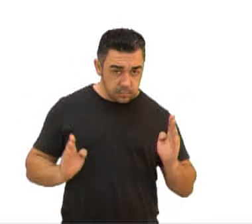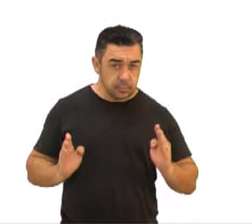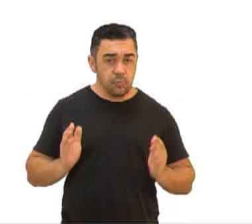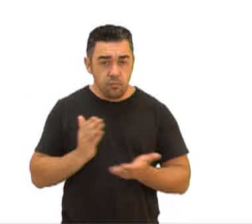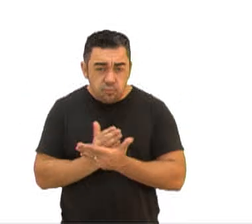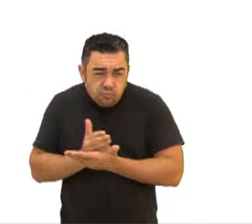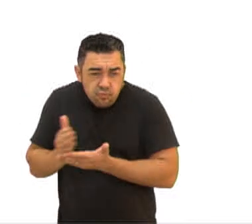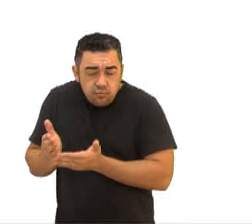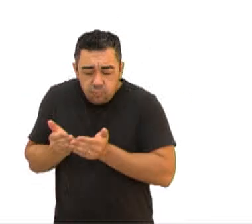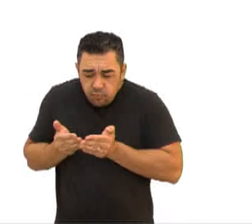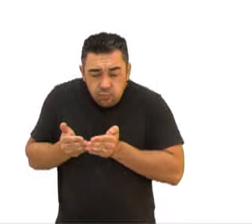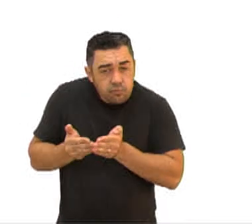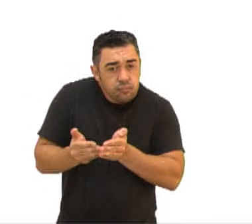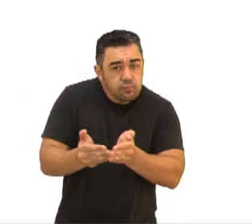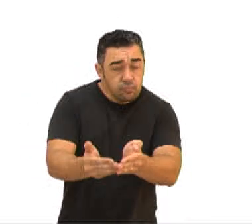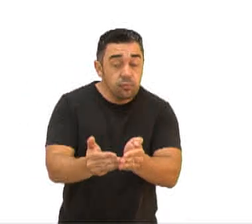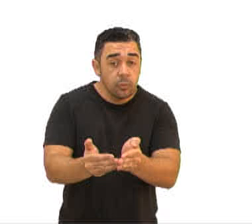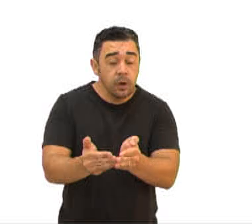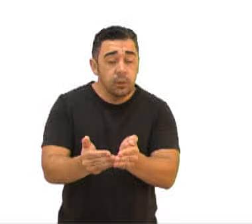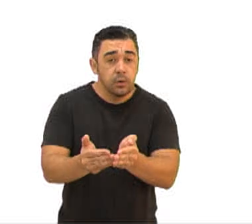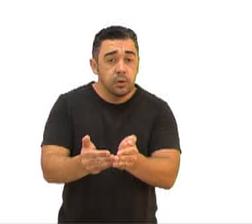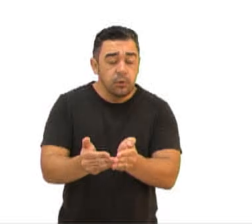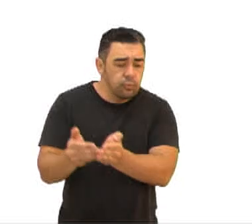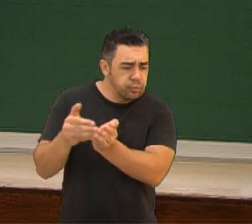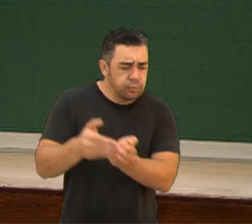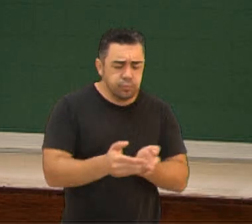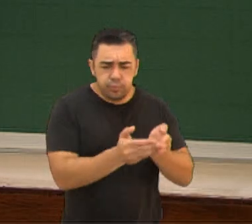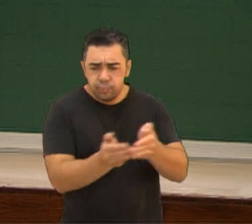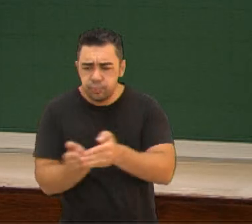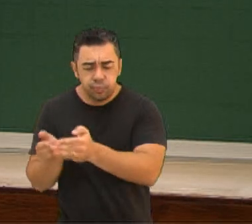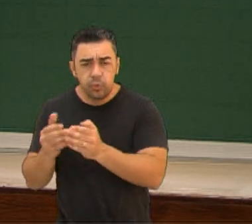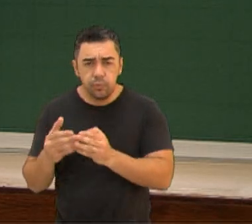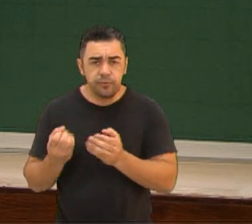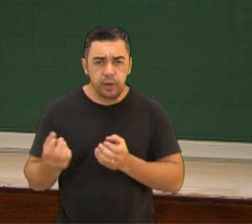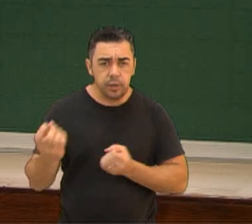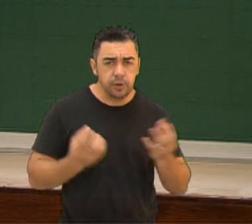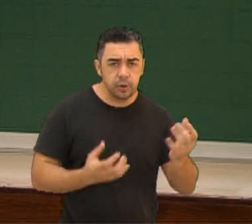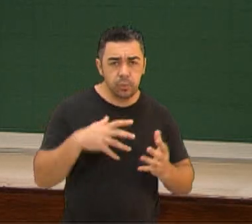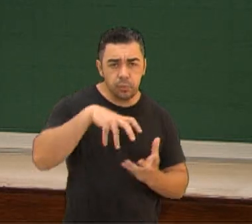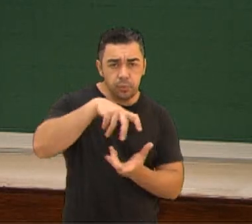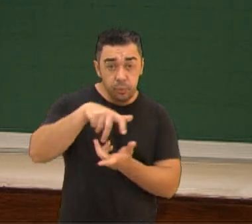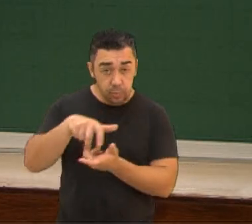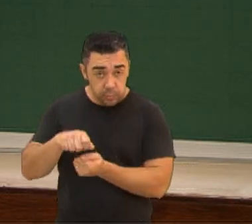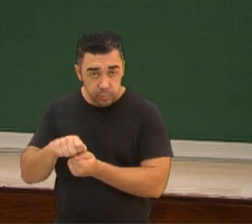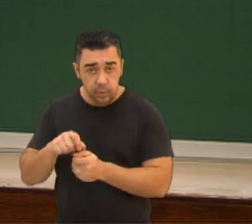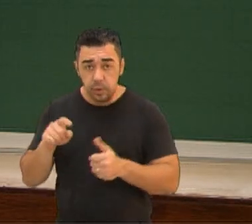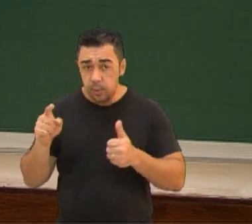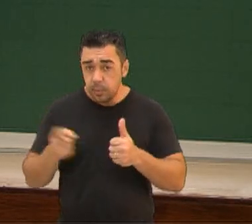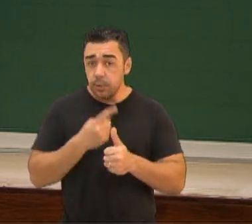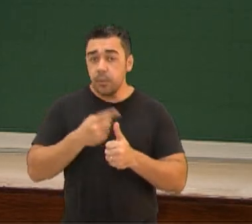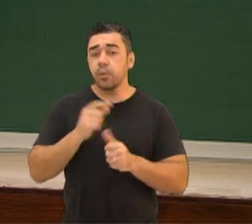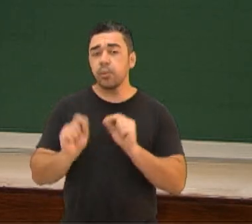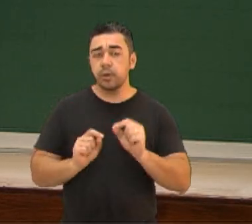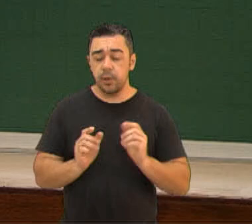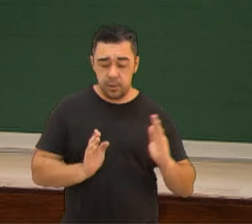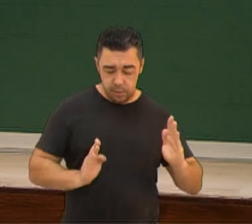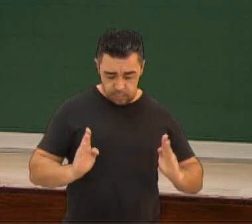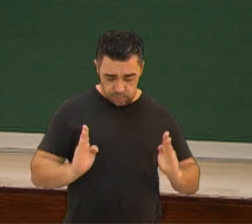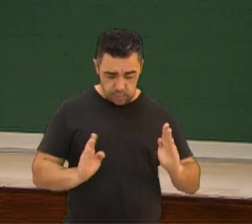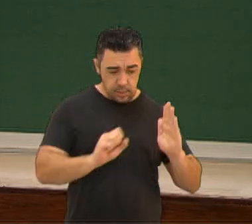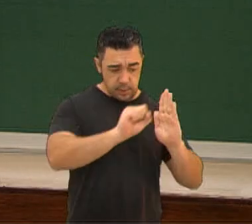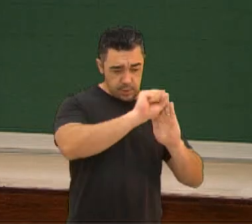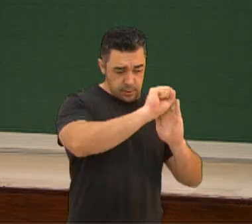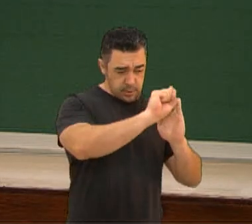grandes navegações vão acontecer, elas principalmente, elas estão ali entre o